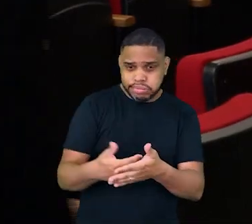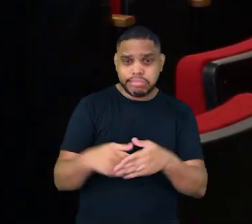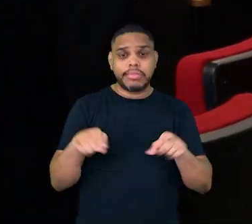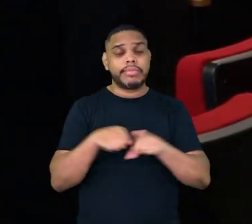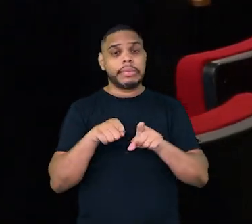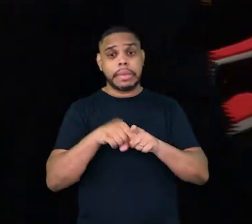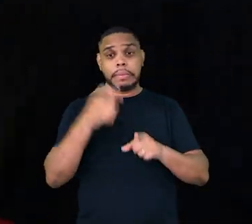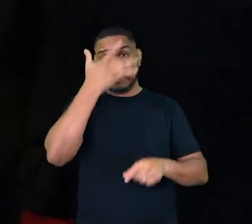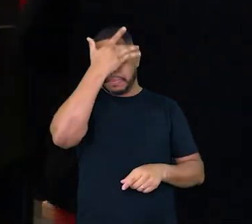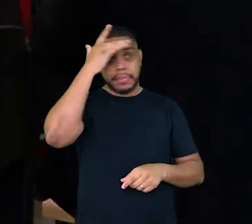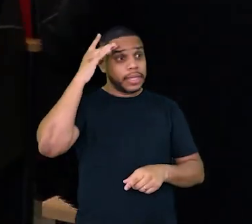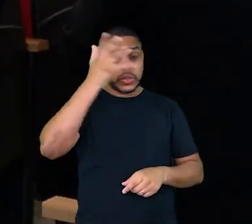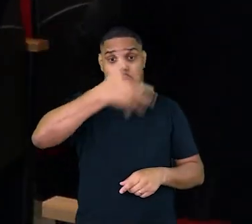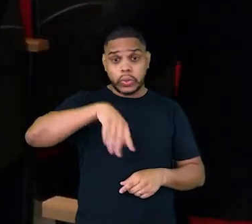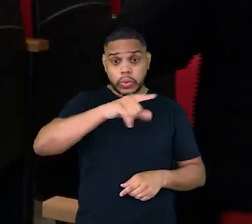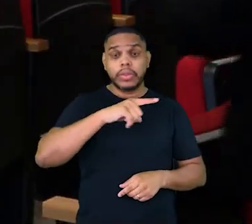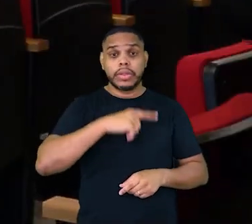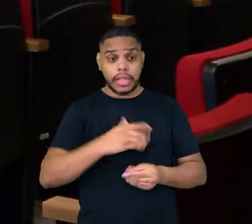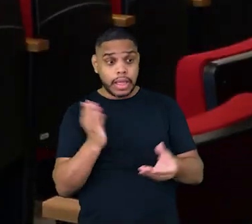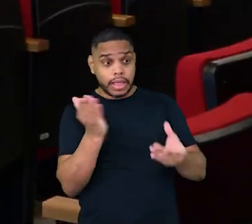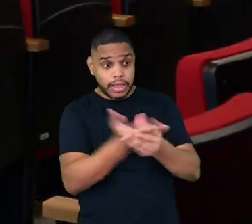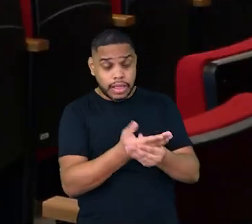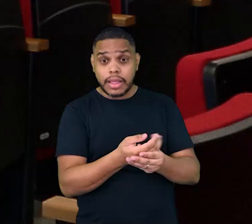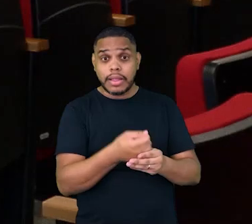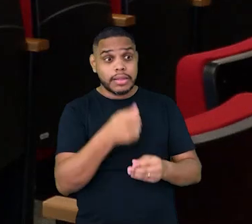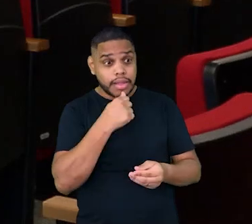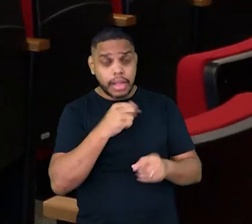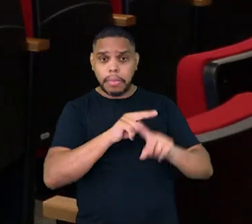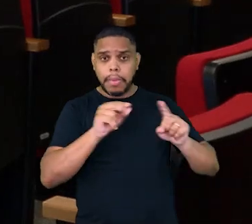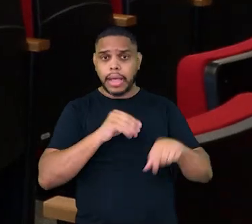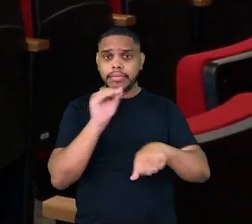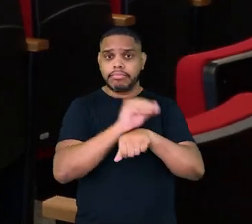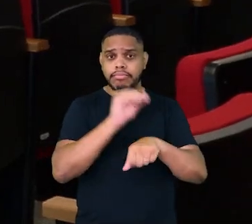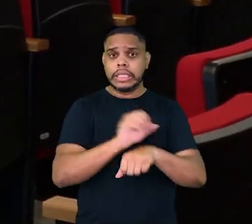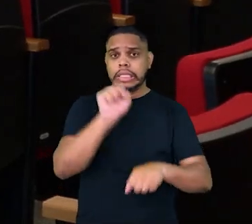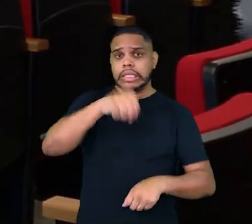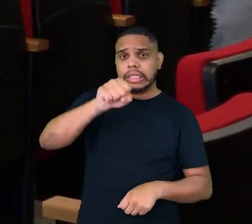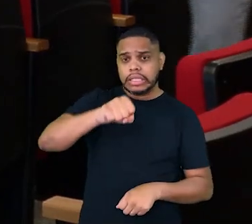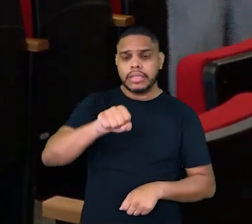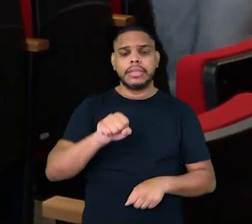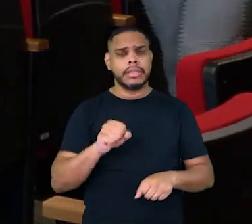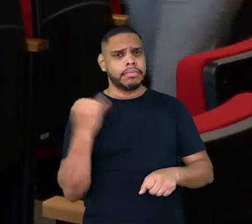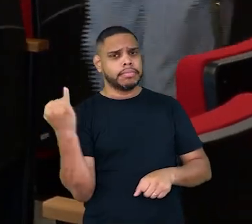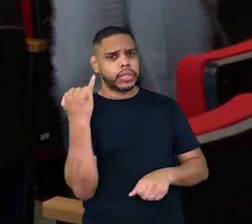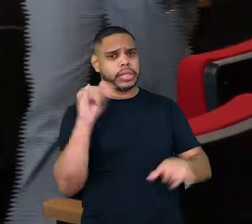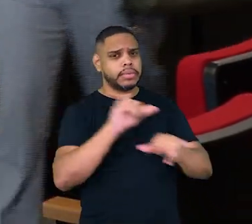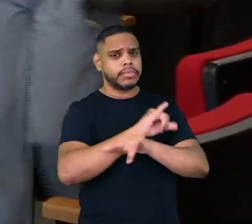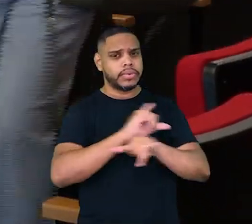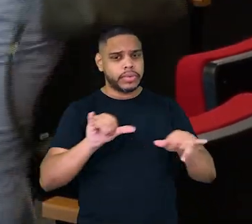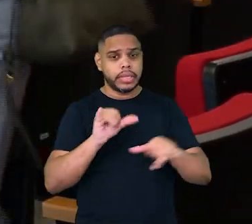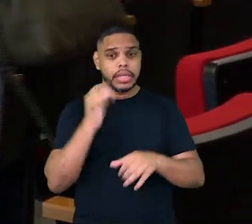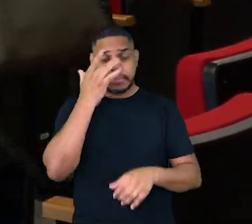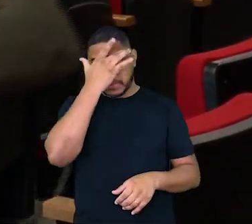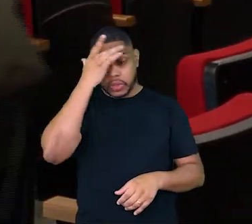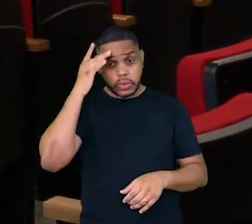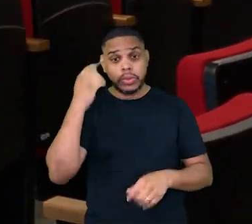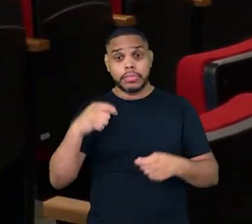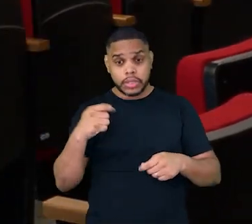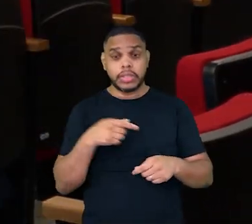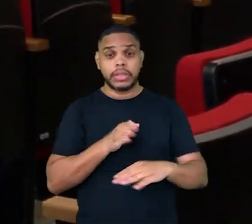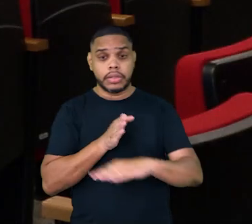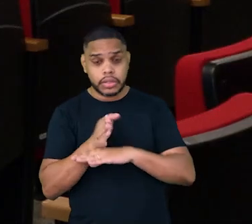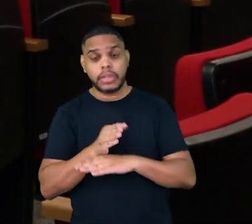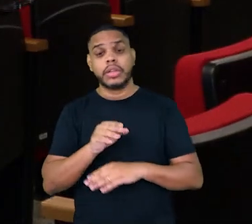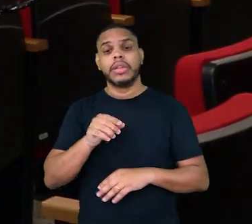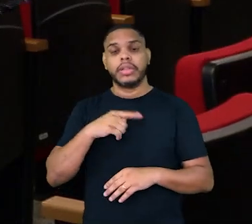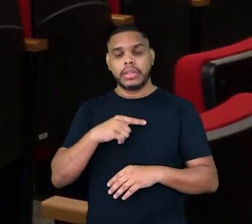que ele atinge as pessoas que, inclusive, não ingressaram com ações judiciais. Mas também é importante dizer que essas pessoas terão que postular,